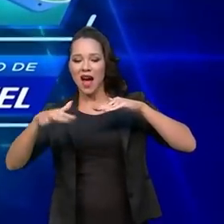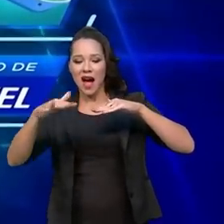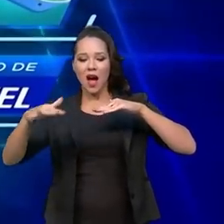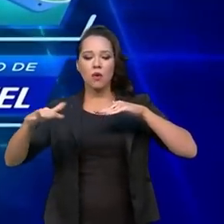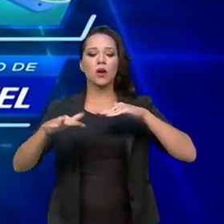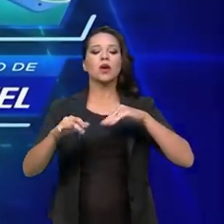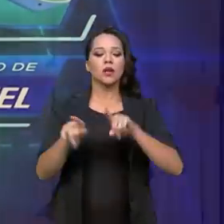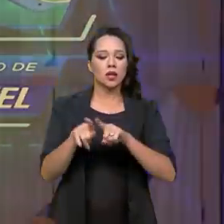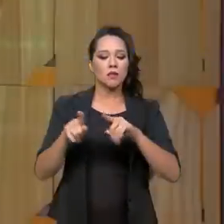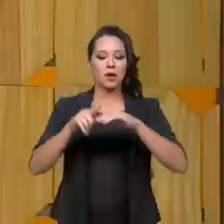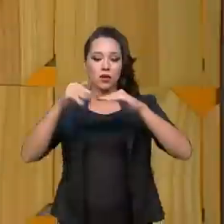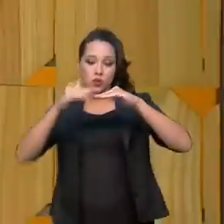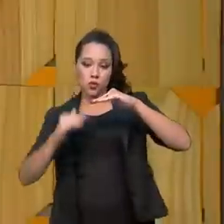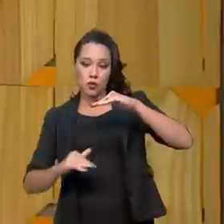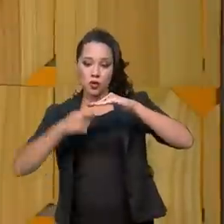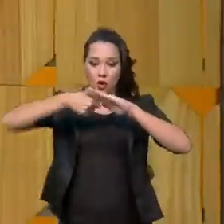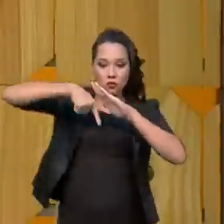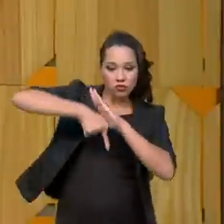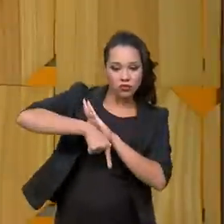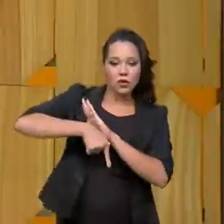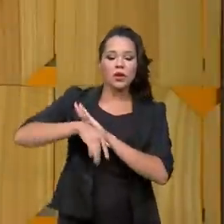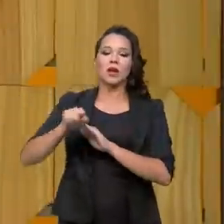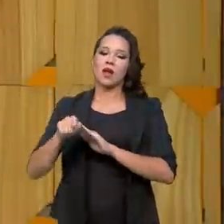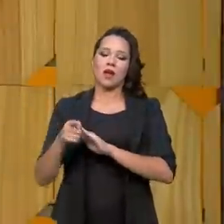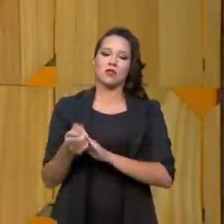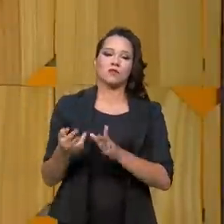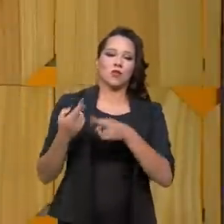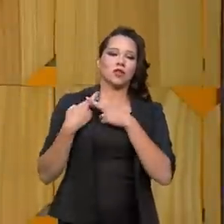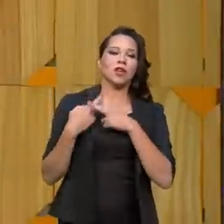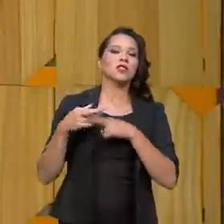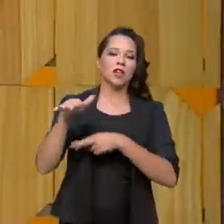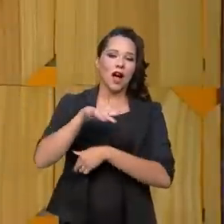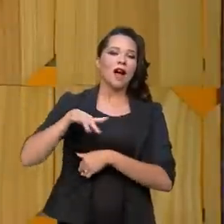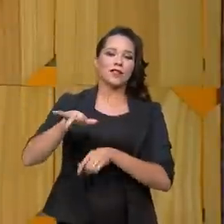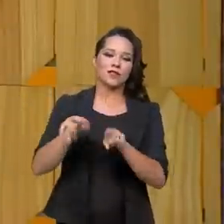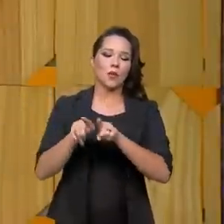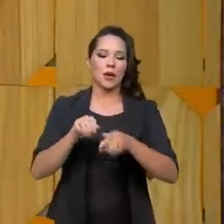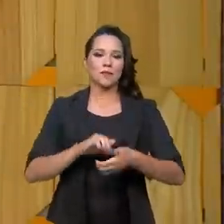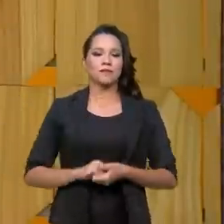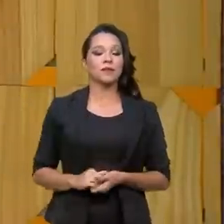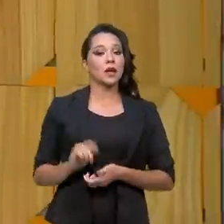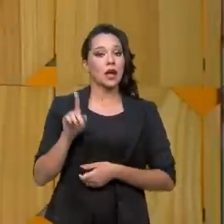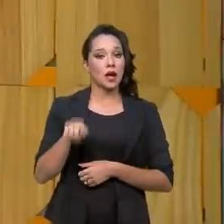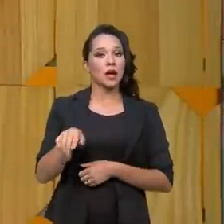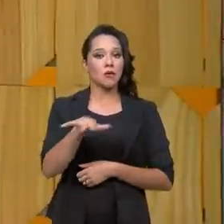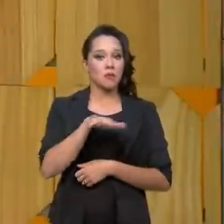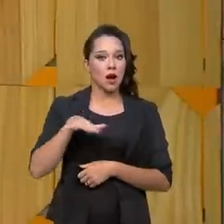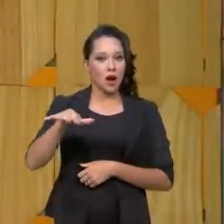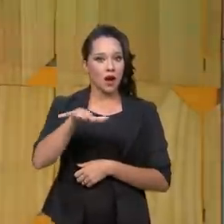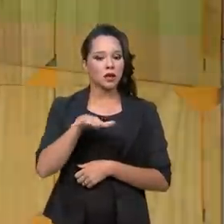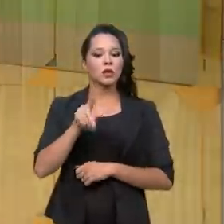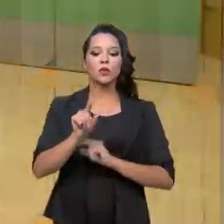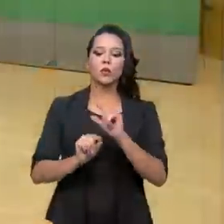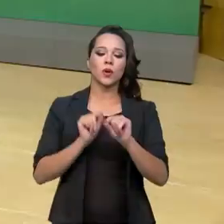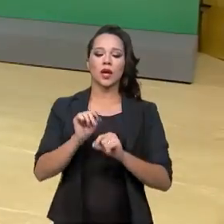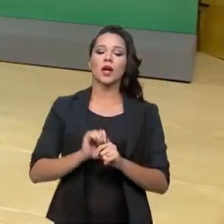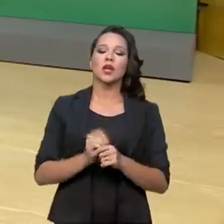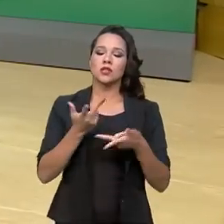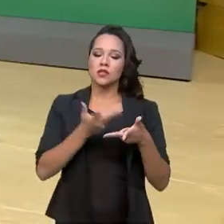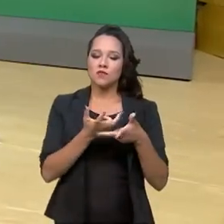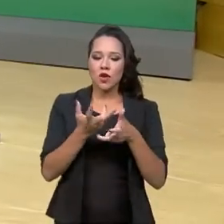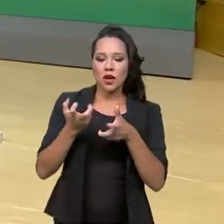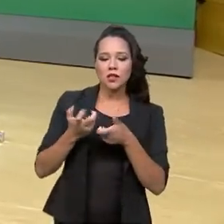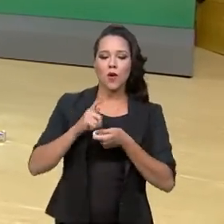do leito marinho e também do subsolo marinho, é o correspondente à plataforma continental, que também é uma área de